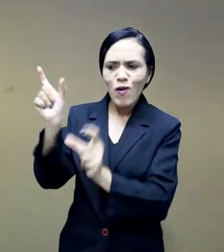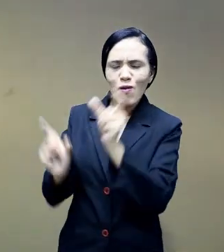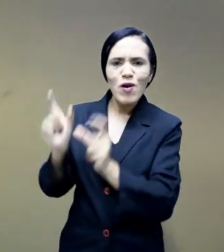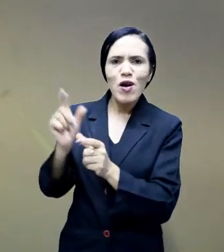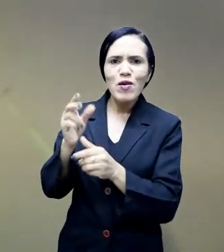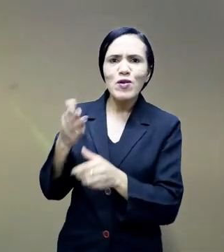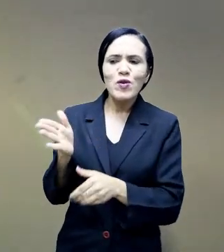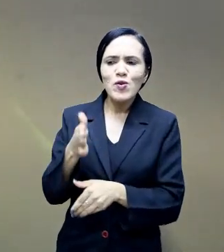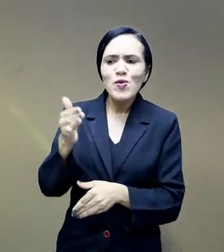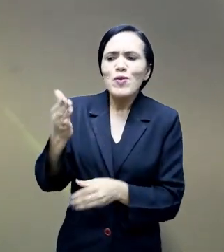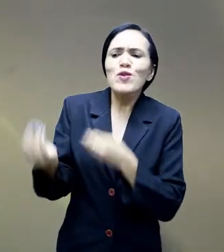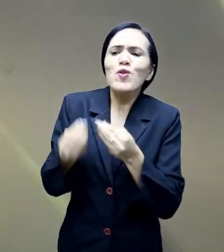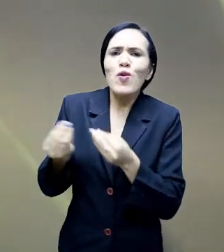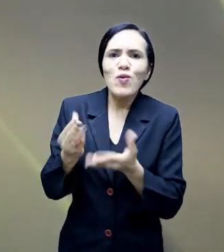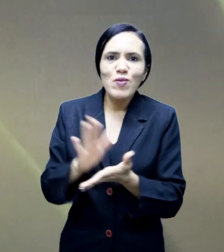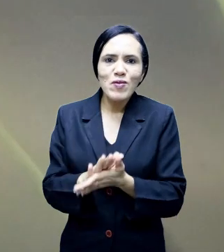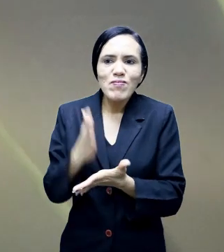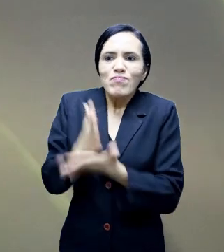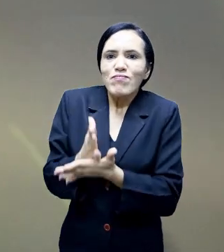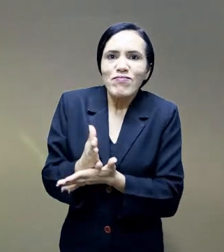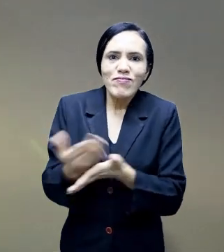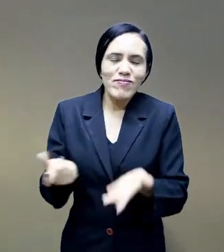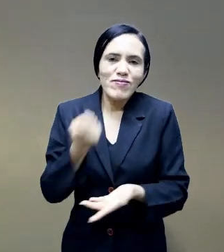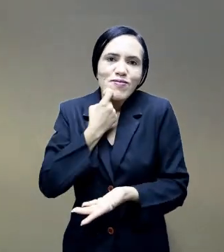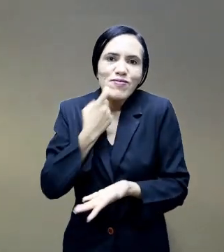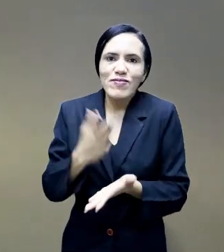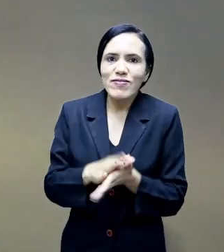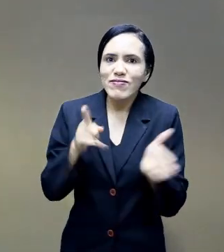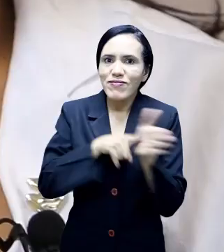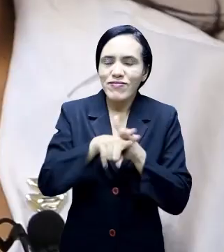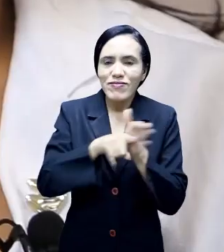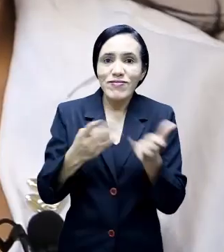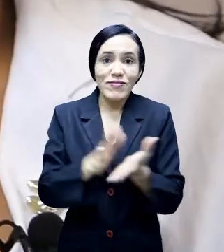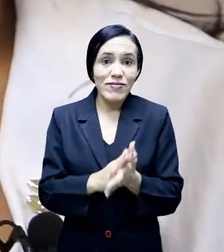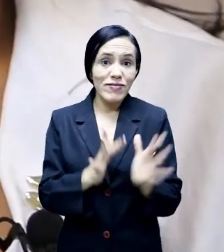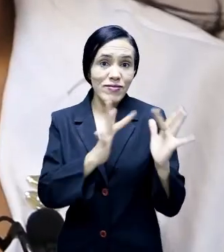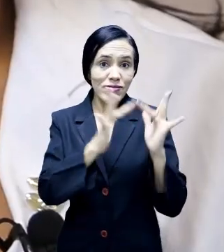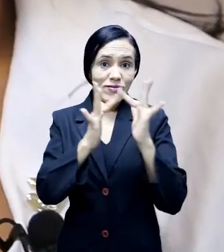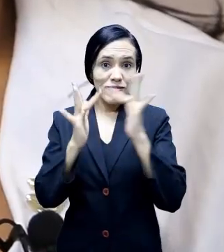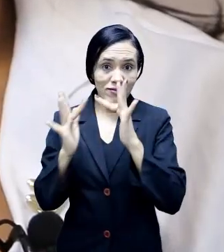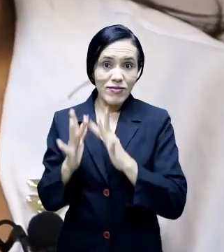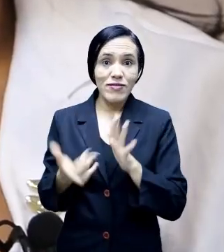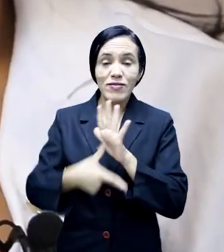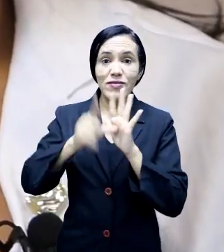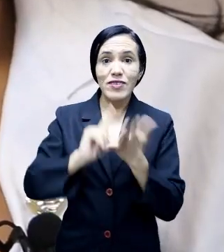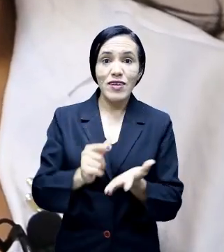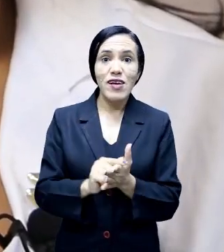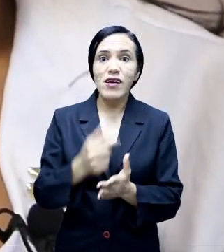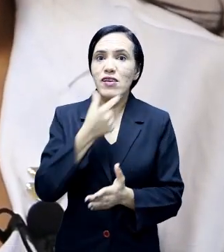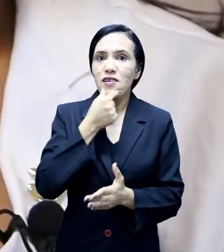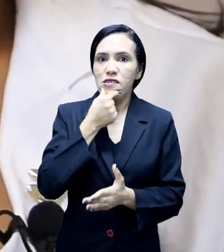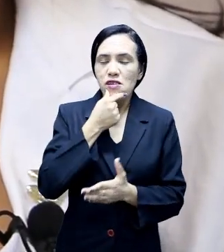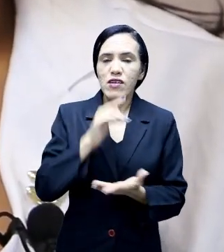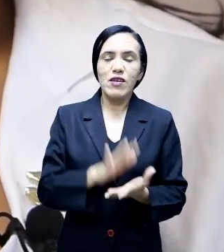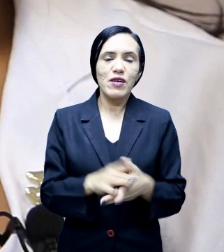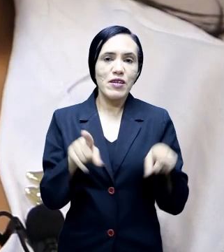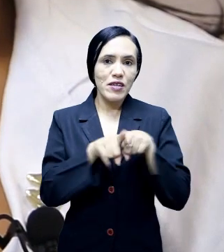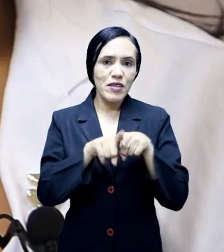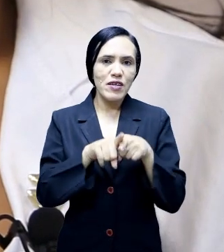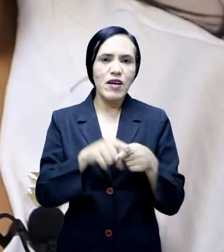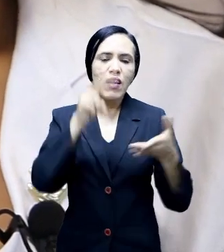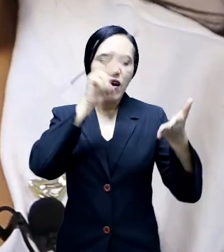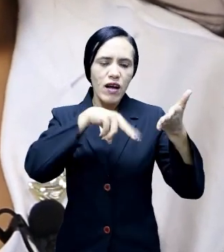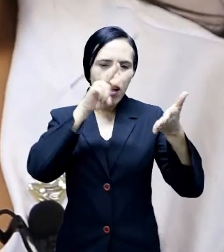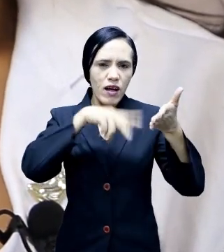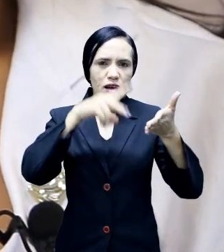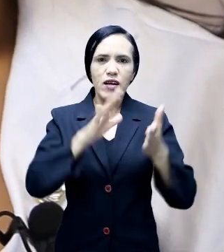como é que funciona a anestesia em peixes. Na pesquisa, tive contato, né, com a língua inglesa, com a